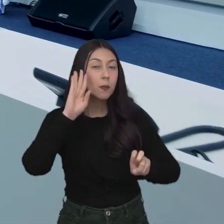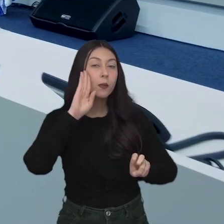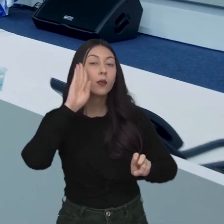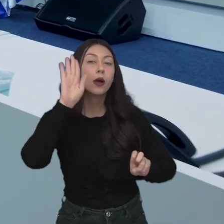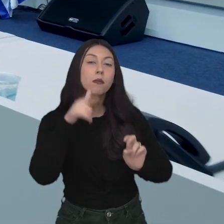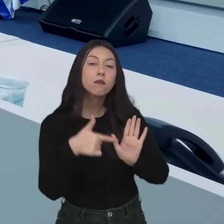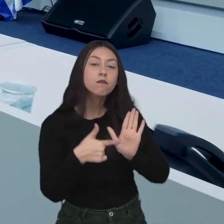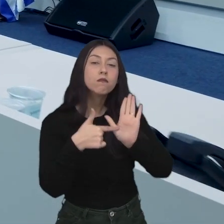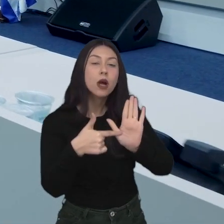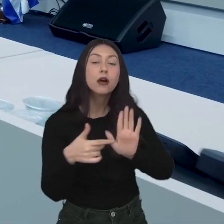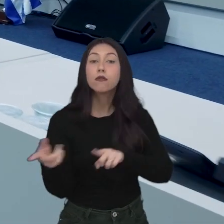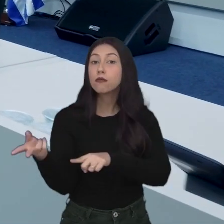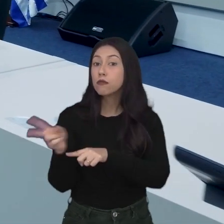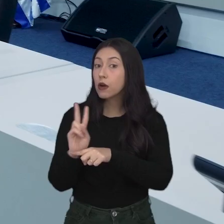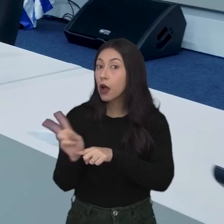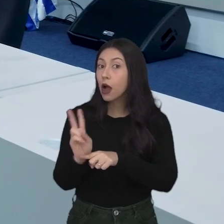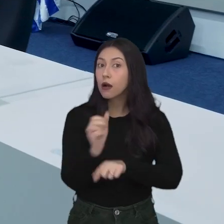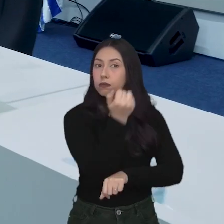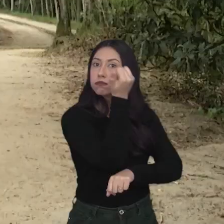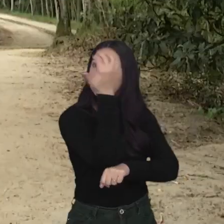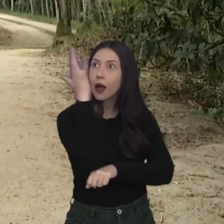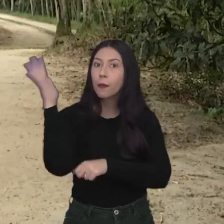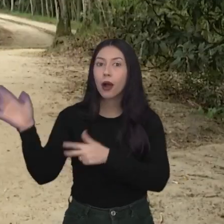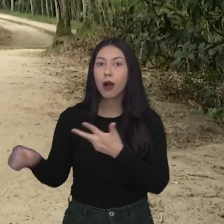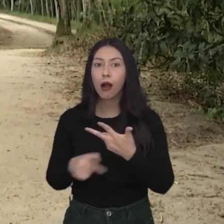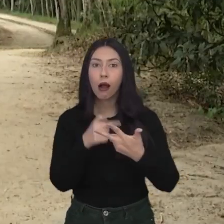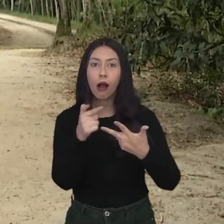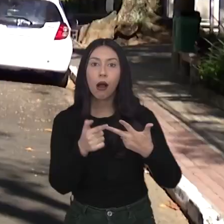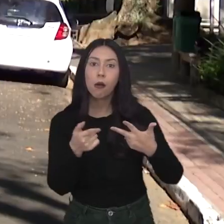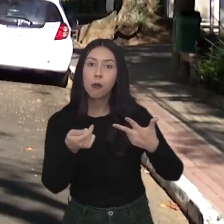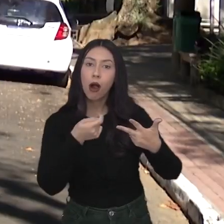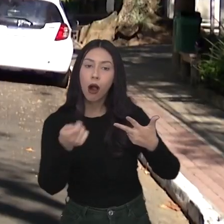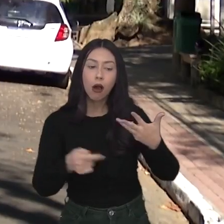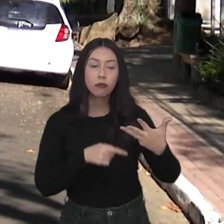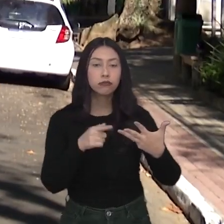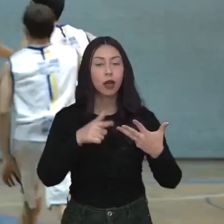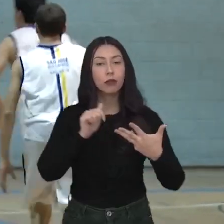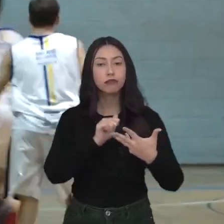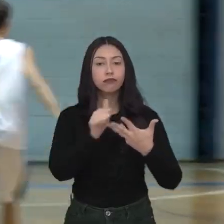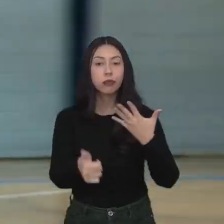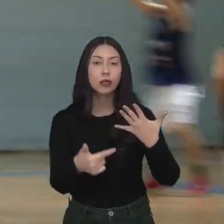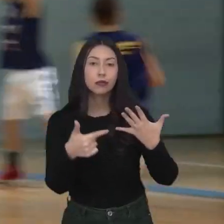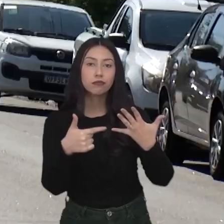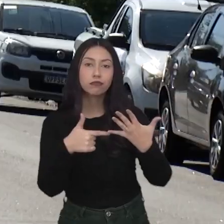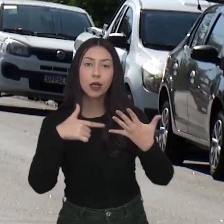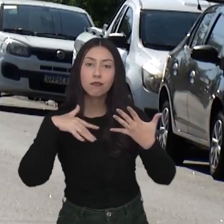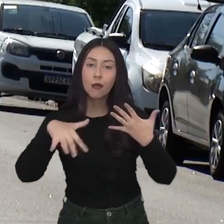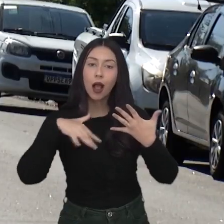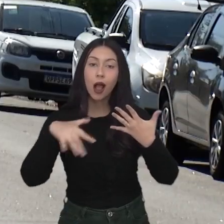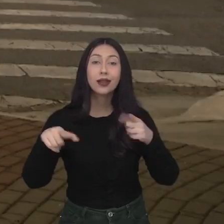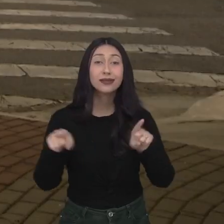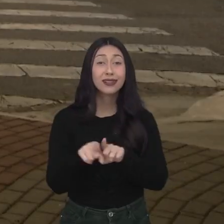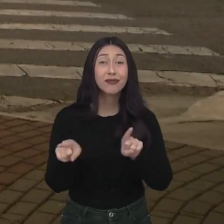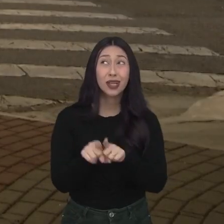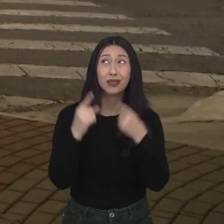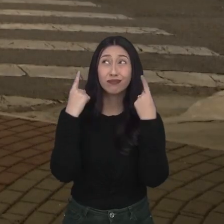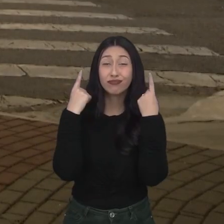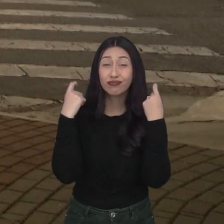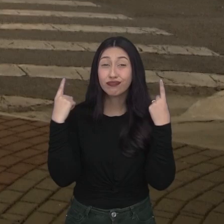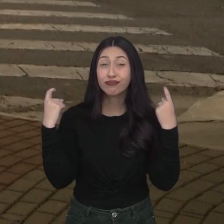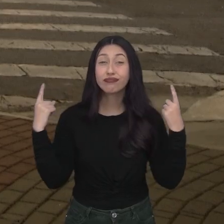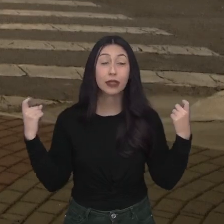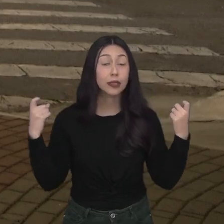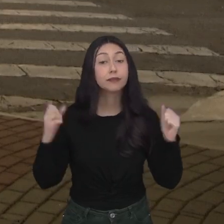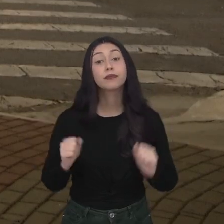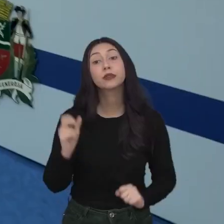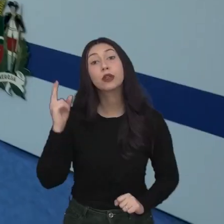principais temas apresentados foram fiscalização, meio ambiente, gestão pública, esporte, transporte e a perturbação